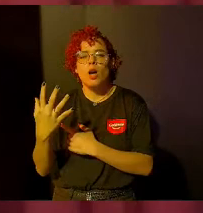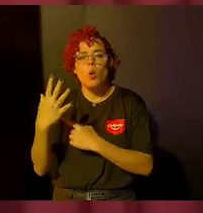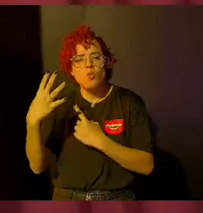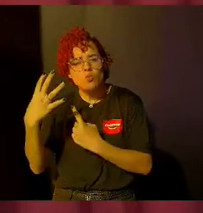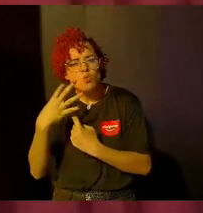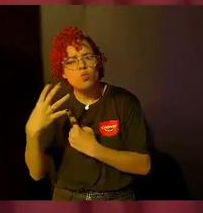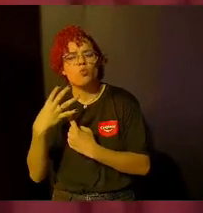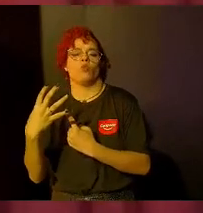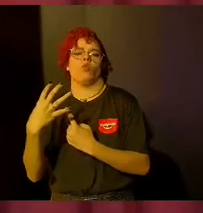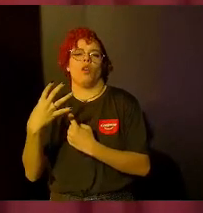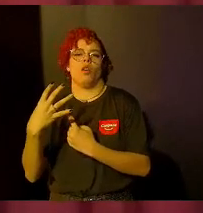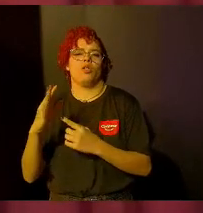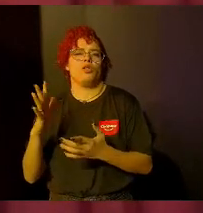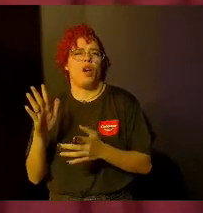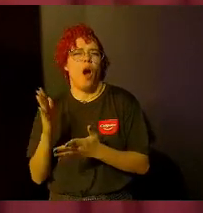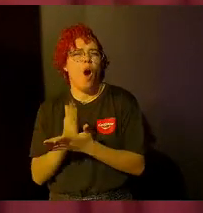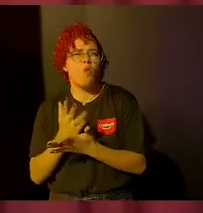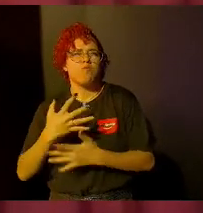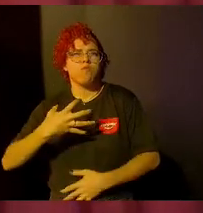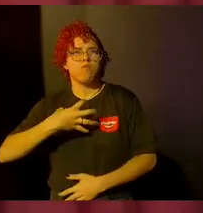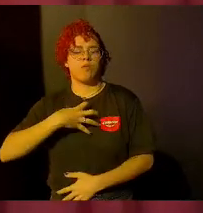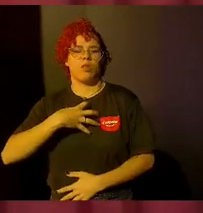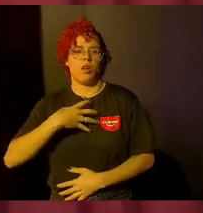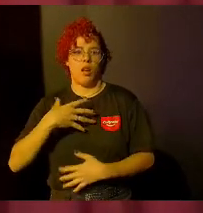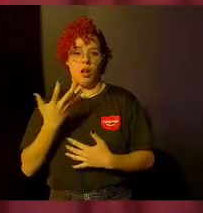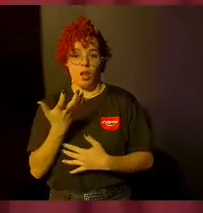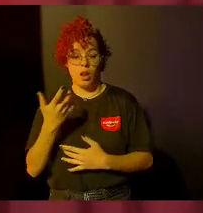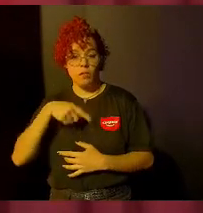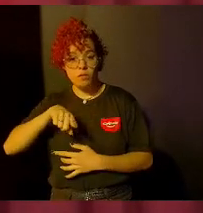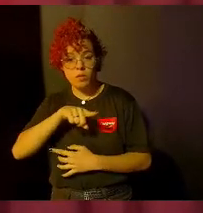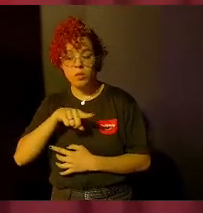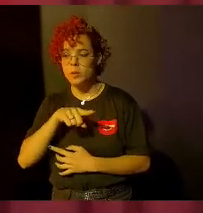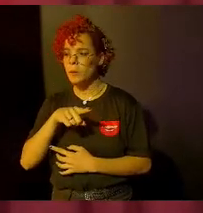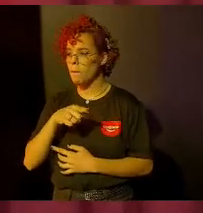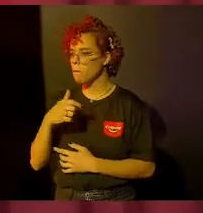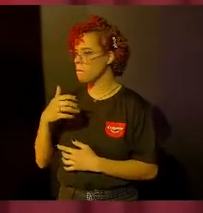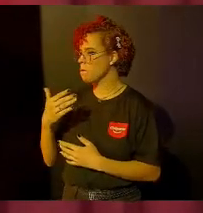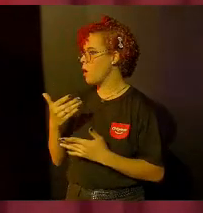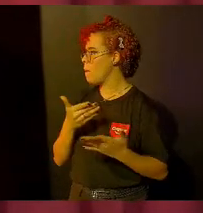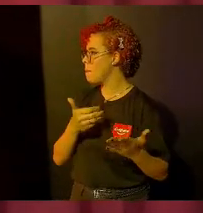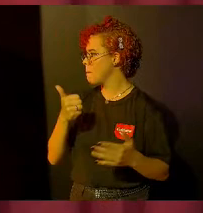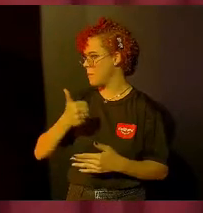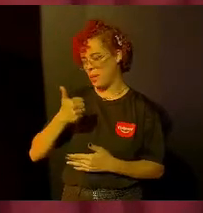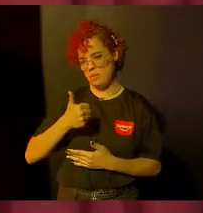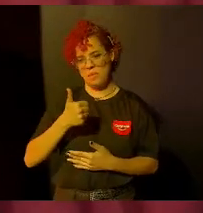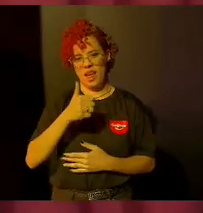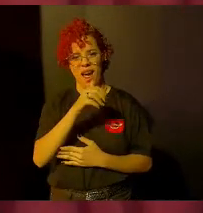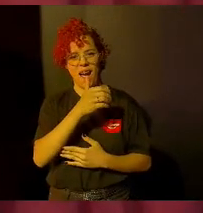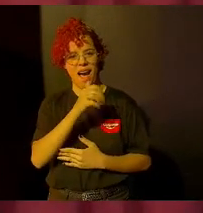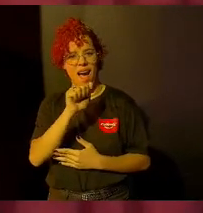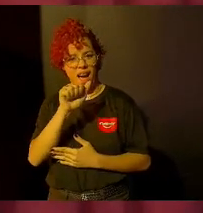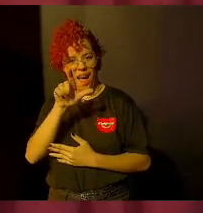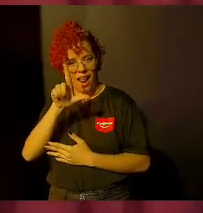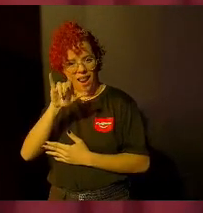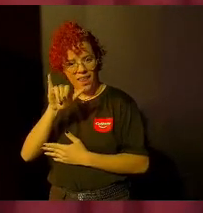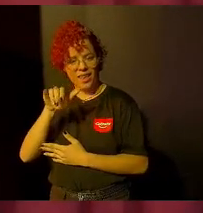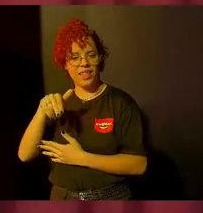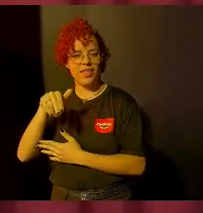Então eu queria que vocês vão passar primeiro para Aline né que a mulher tá aqui do meu lado é